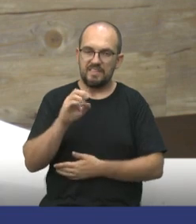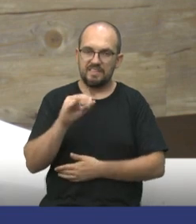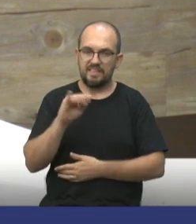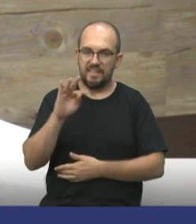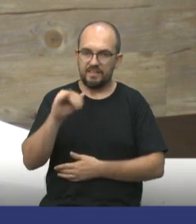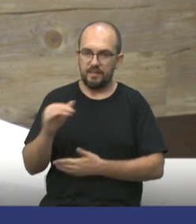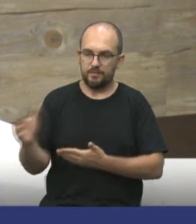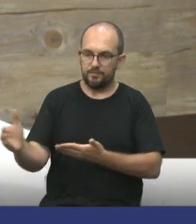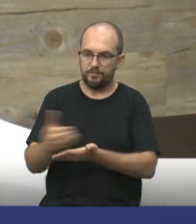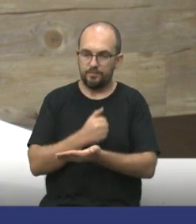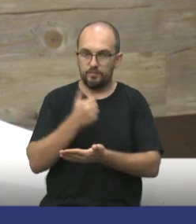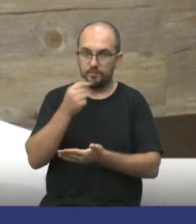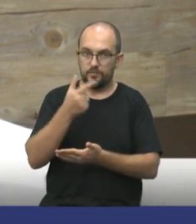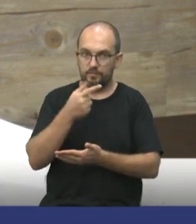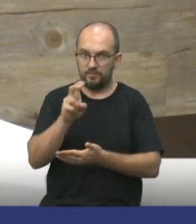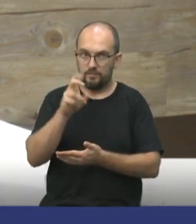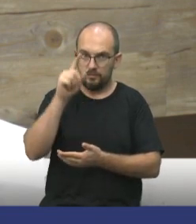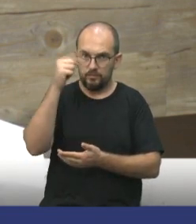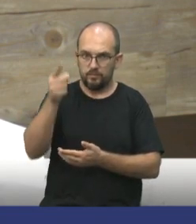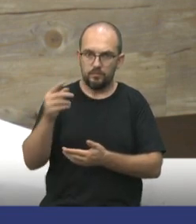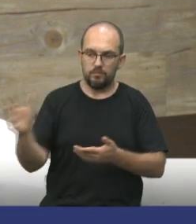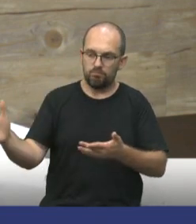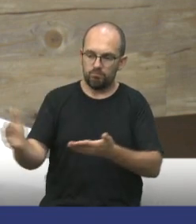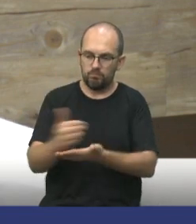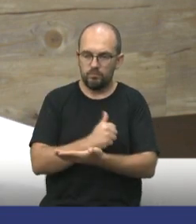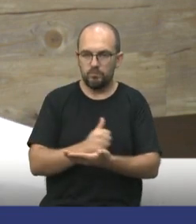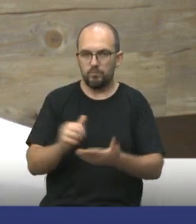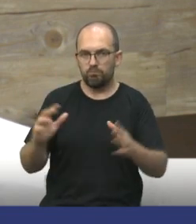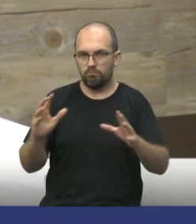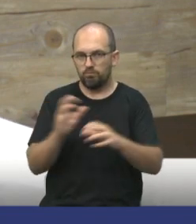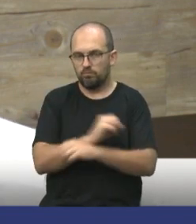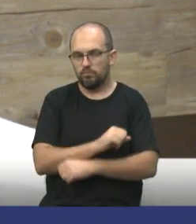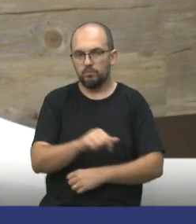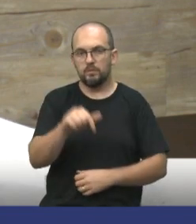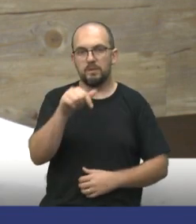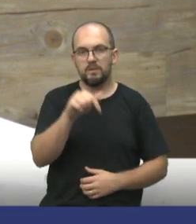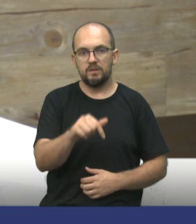para 2025 é na ordem de